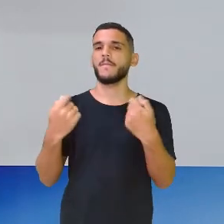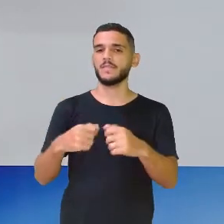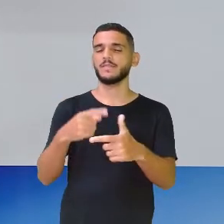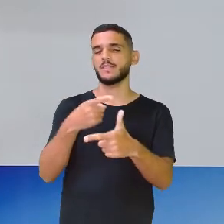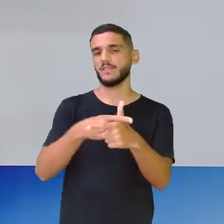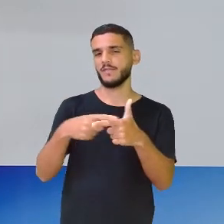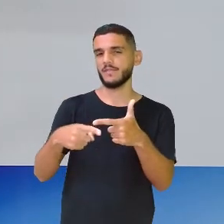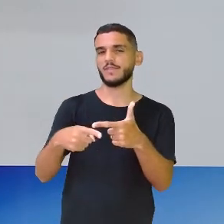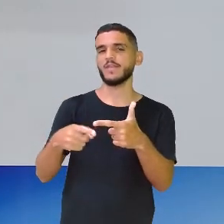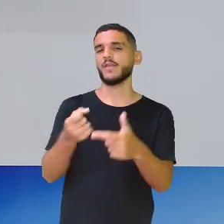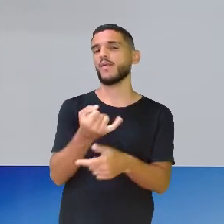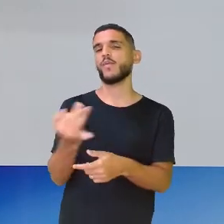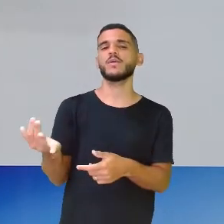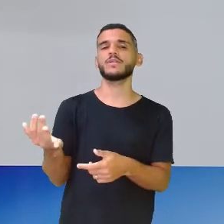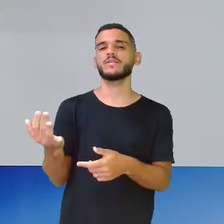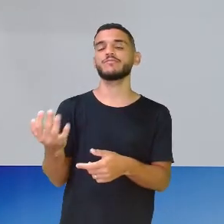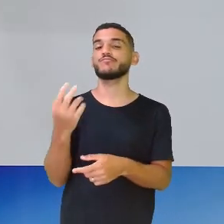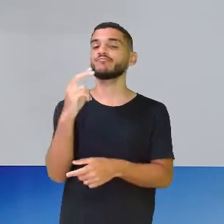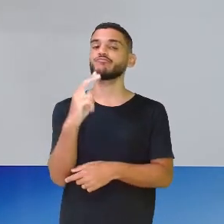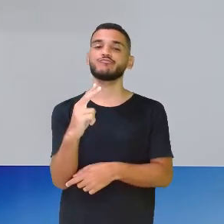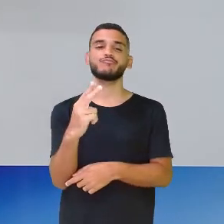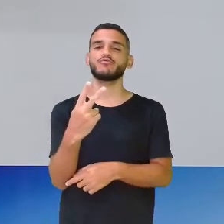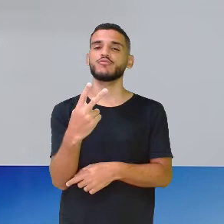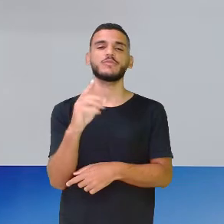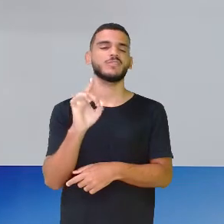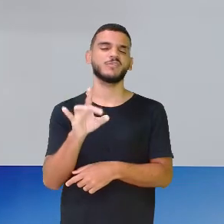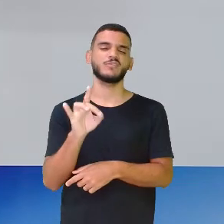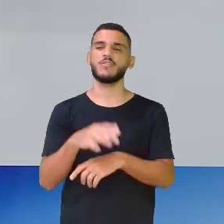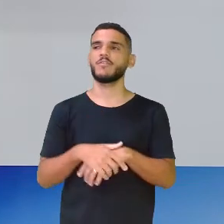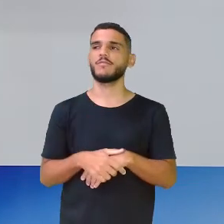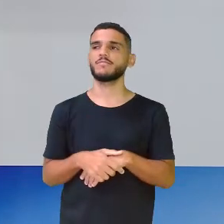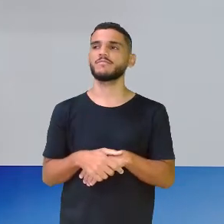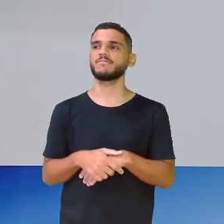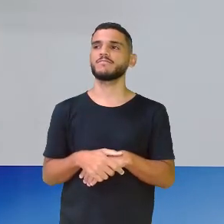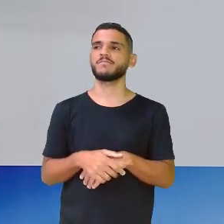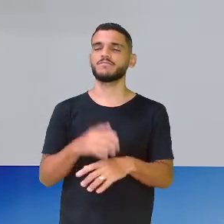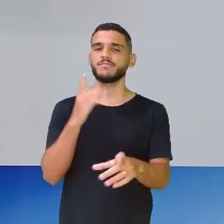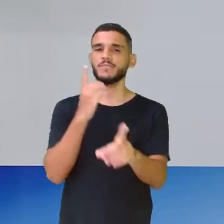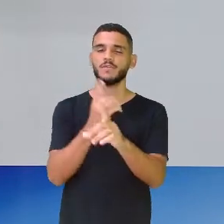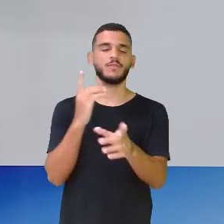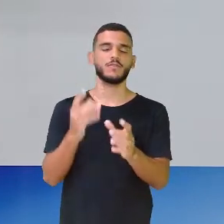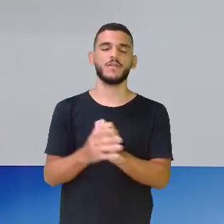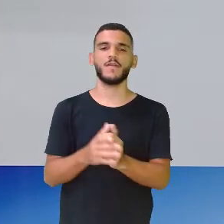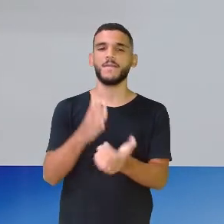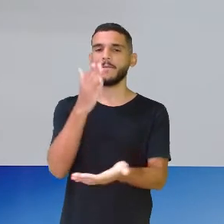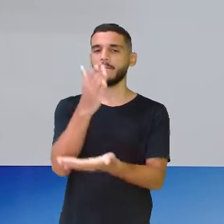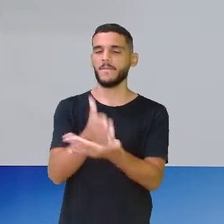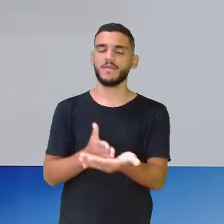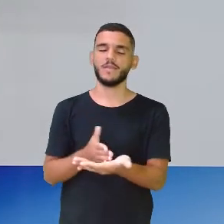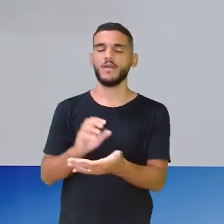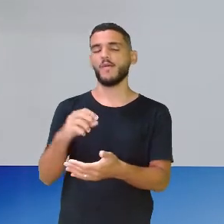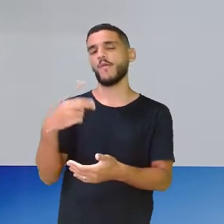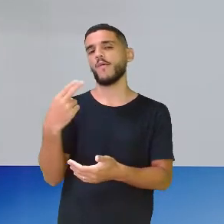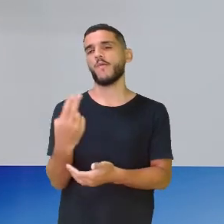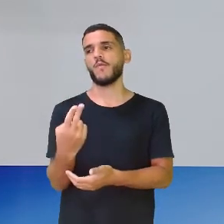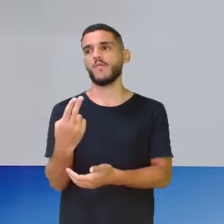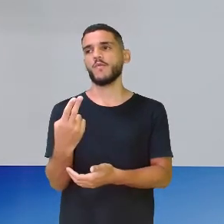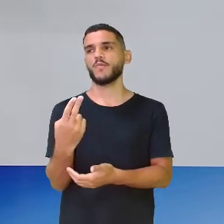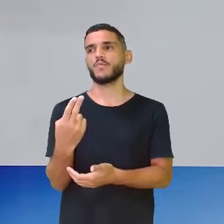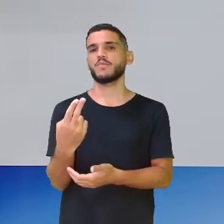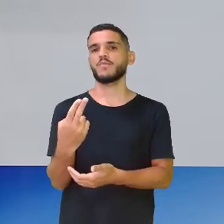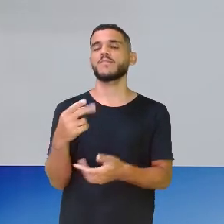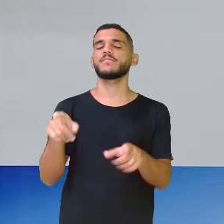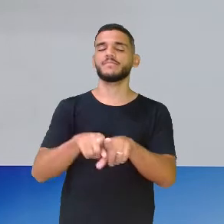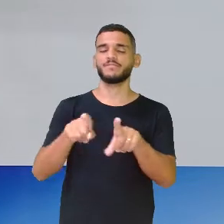2. Então, dividi em 2, localizei metade. Ou, a gente já